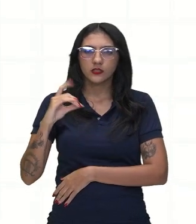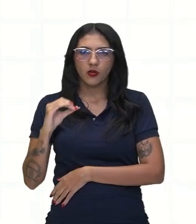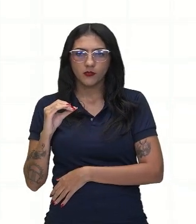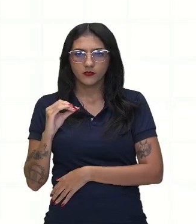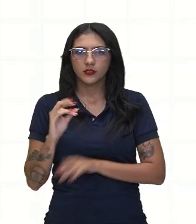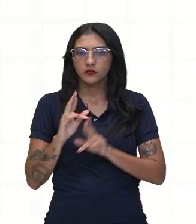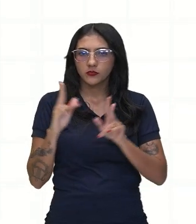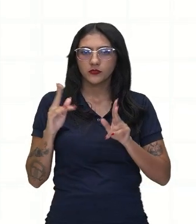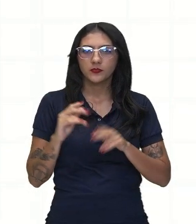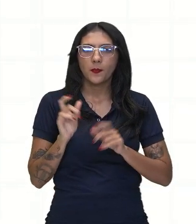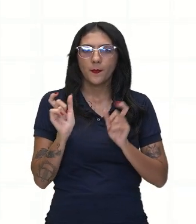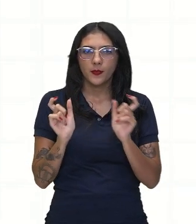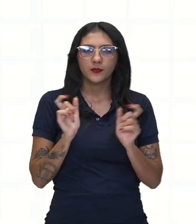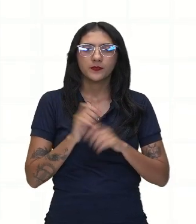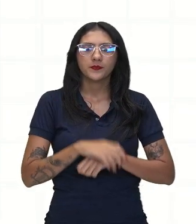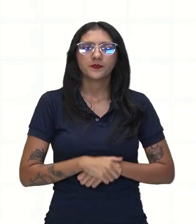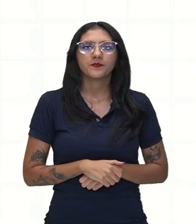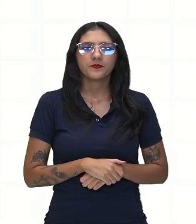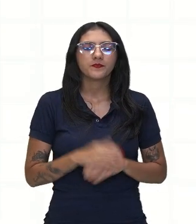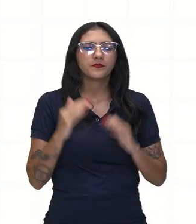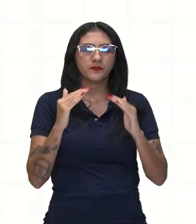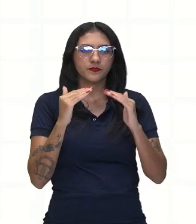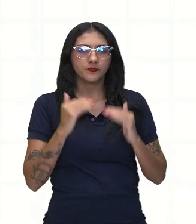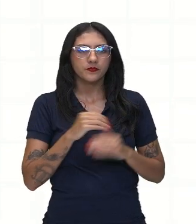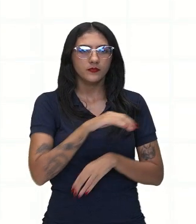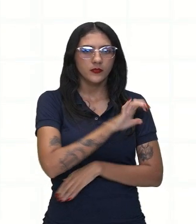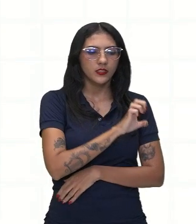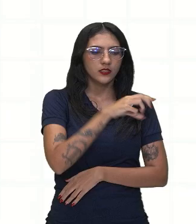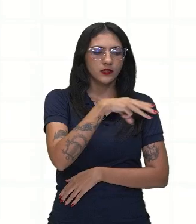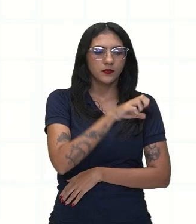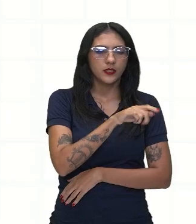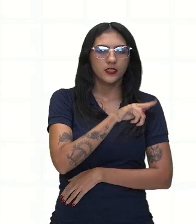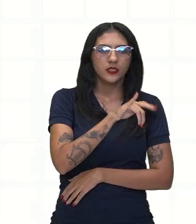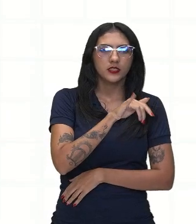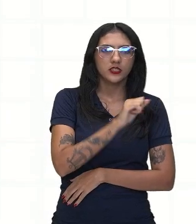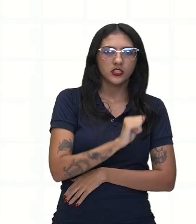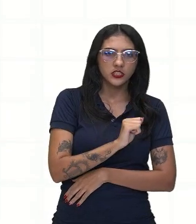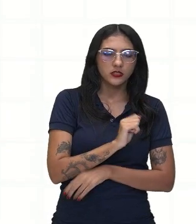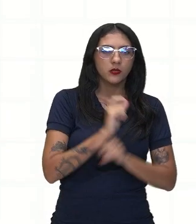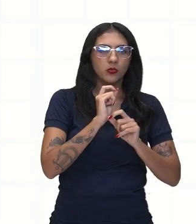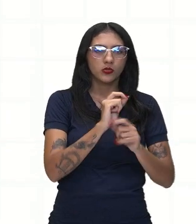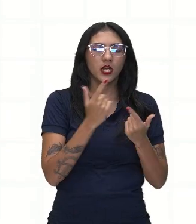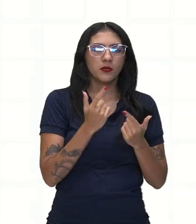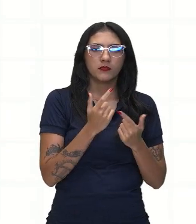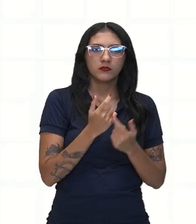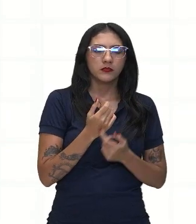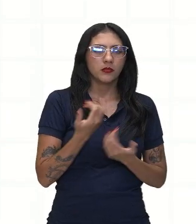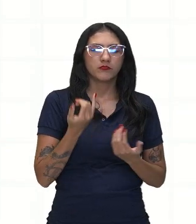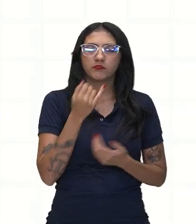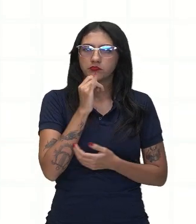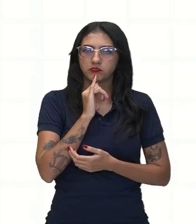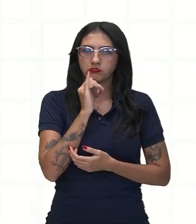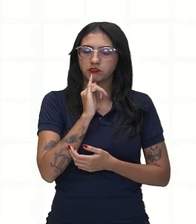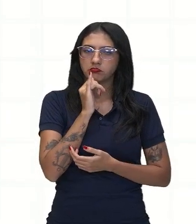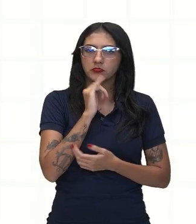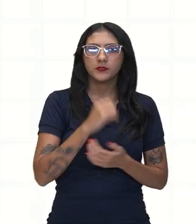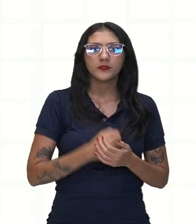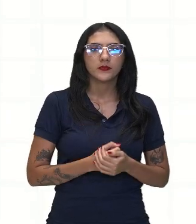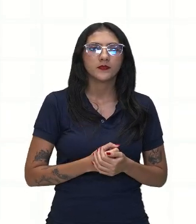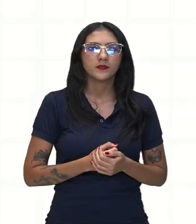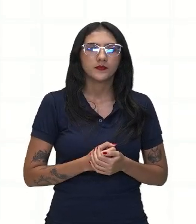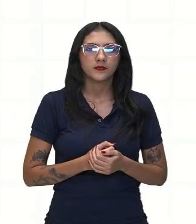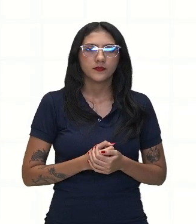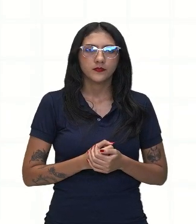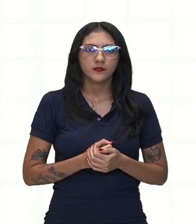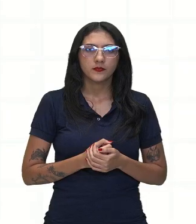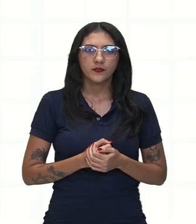bem. Emergir, vir à tona. Imergir, mergulhar. Então, ela mergulhou,